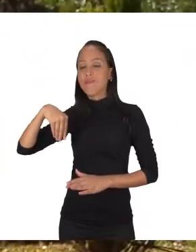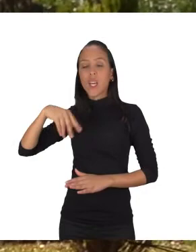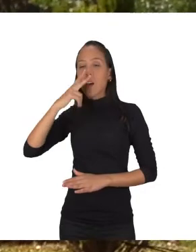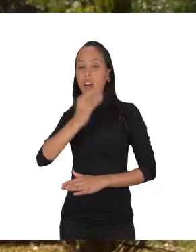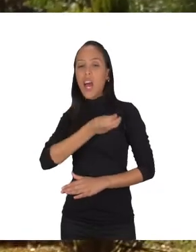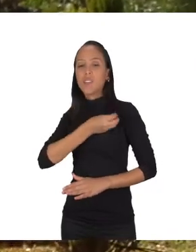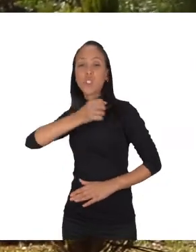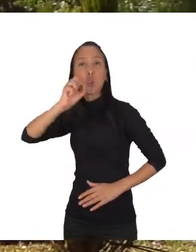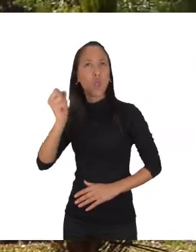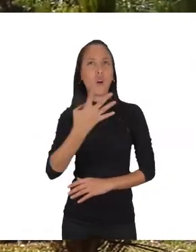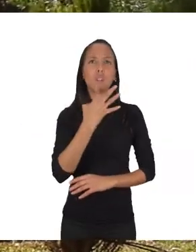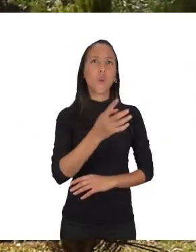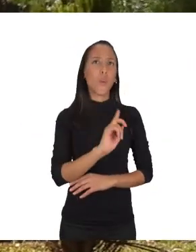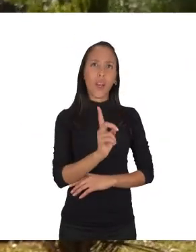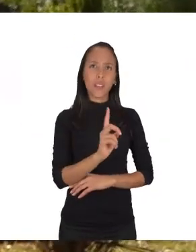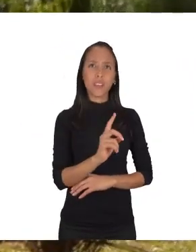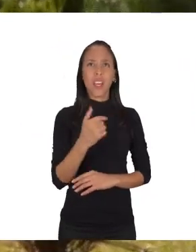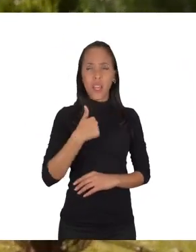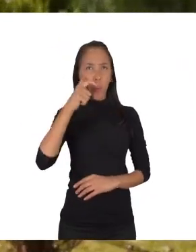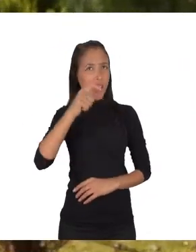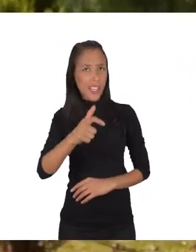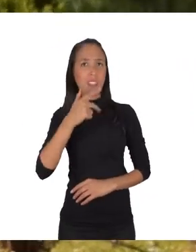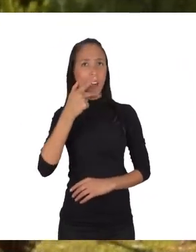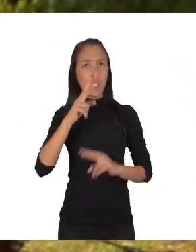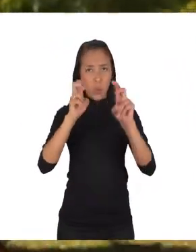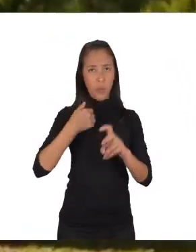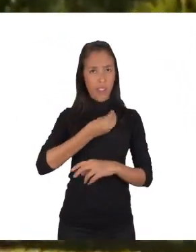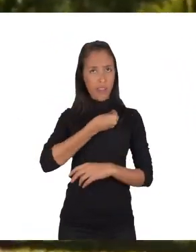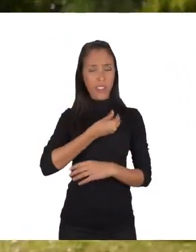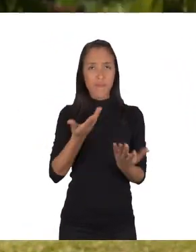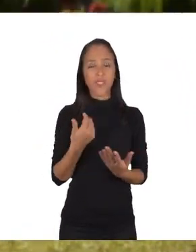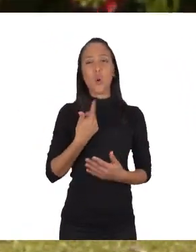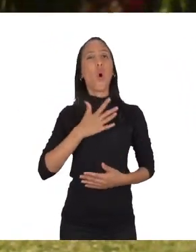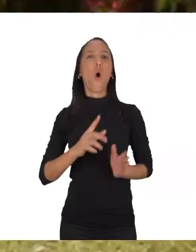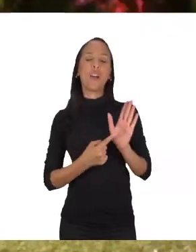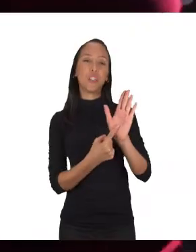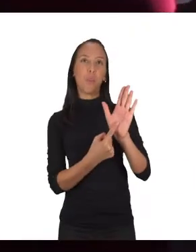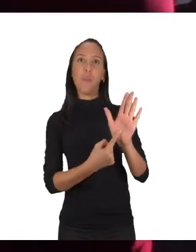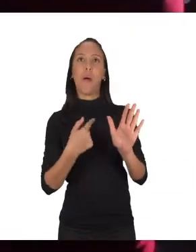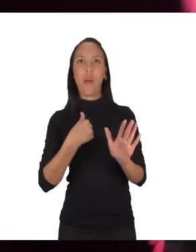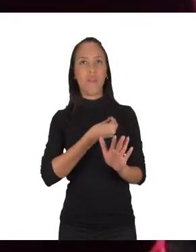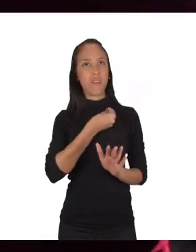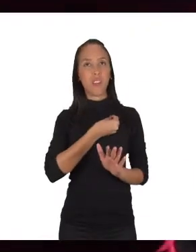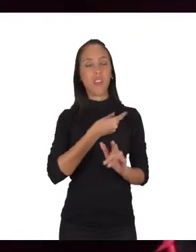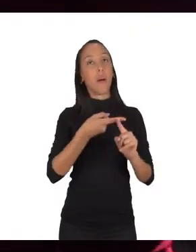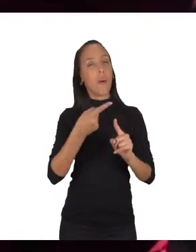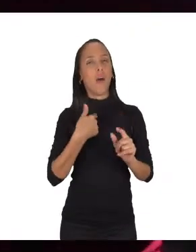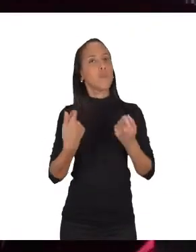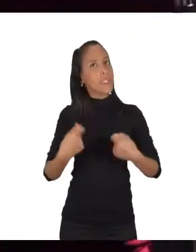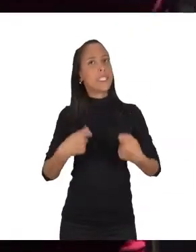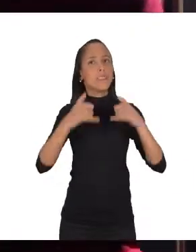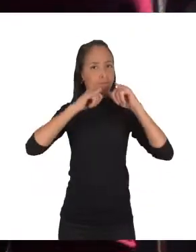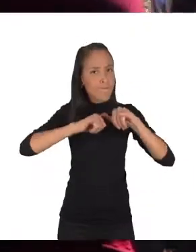desconhecido. Qual o meu interesse de falar da minha vida? Eu não gosto muito de expor minha vida. Só que o dia que eu decidi expor minha vida, eu coloquei isso por quê? Para